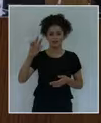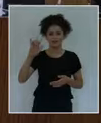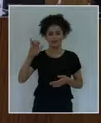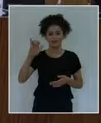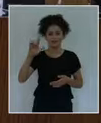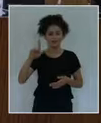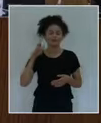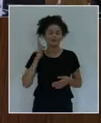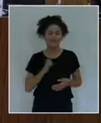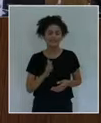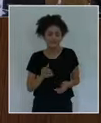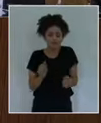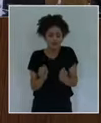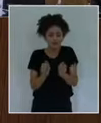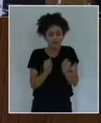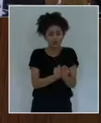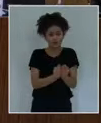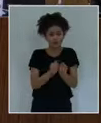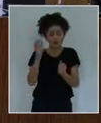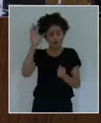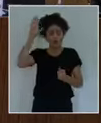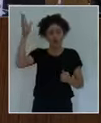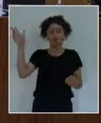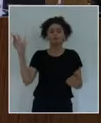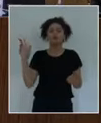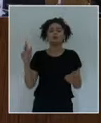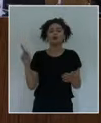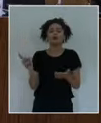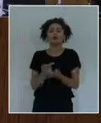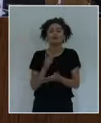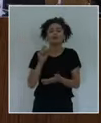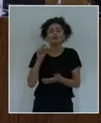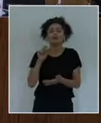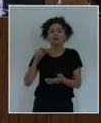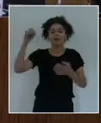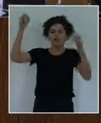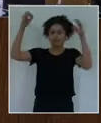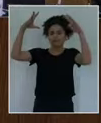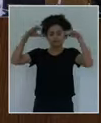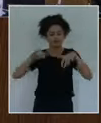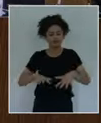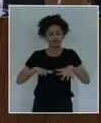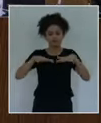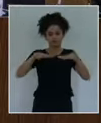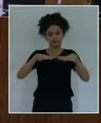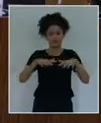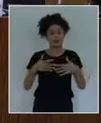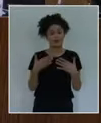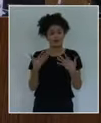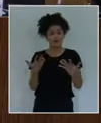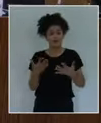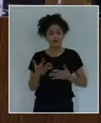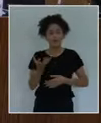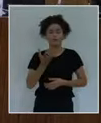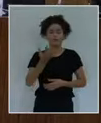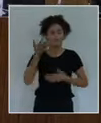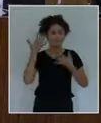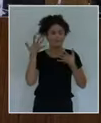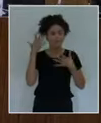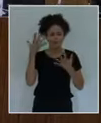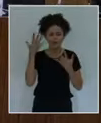poderiam ser evitadas ou o que for, é a Defesa Civil. Então, te parabenizar da forma como você conduz tudo isso, a